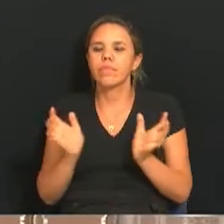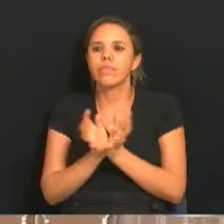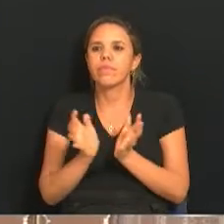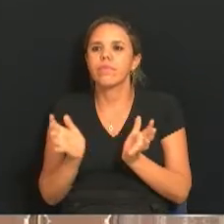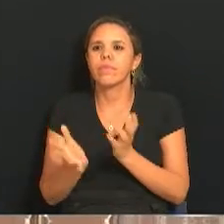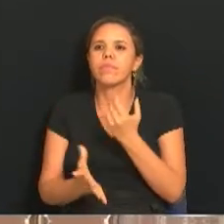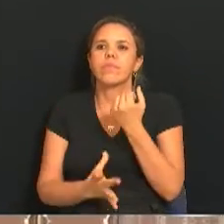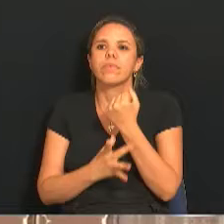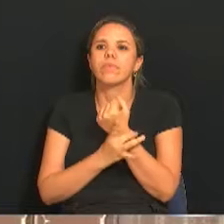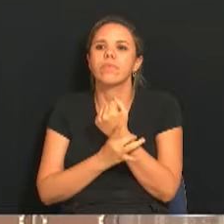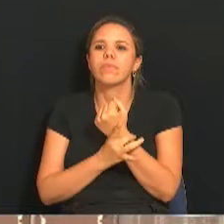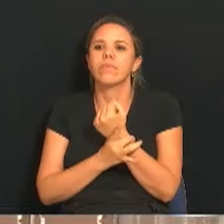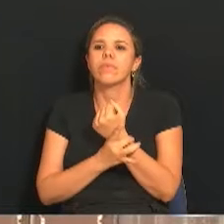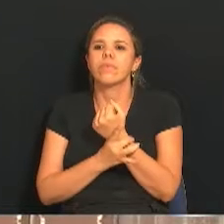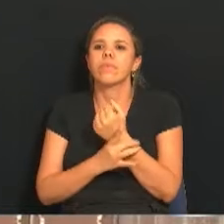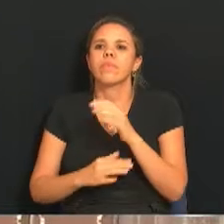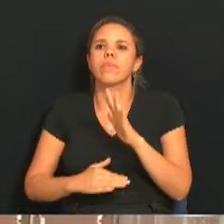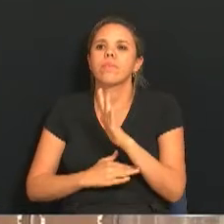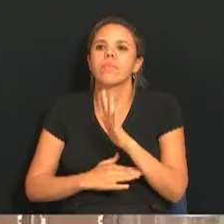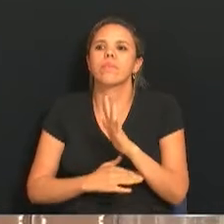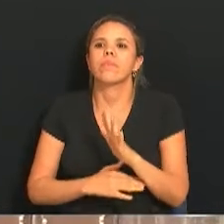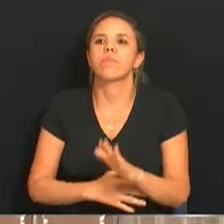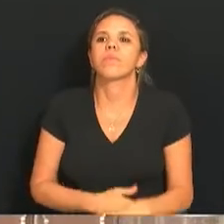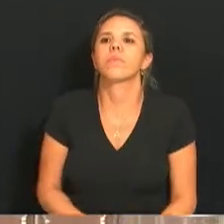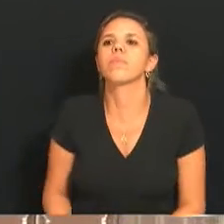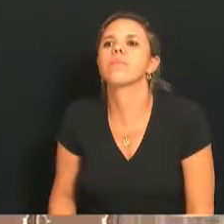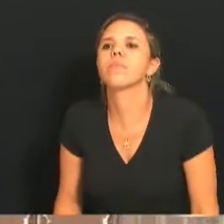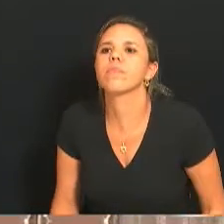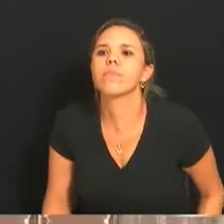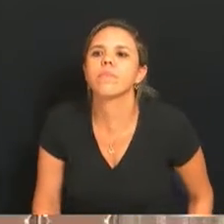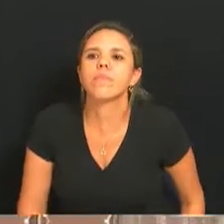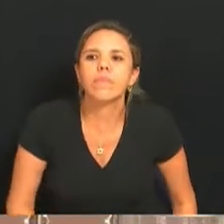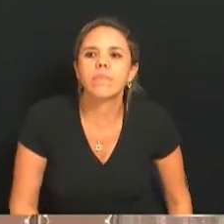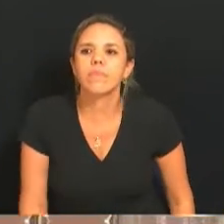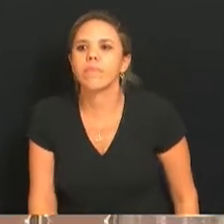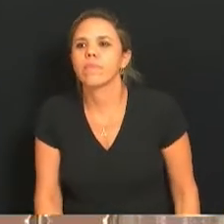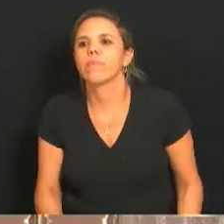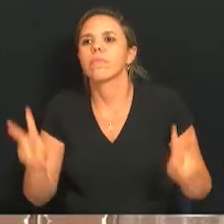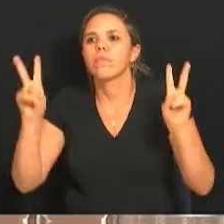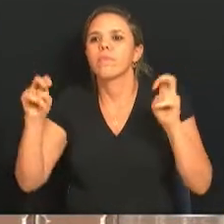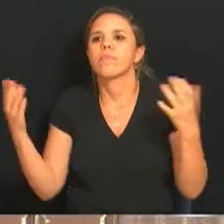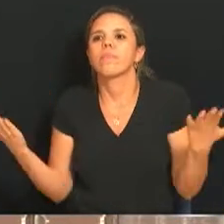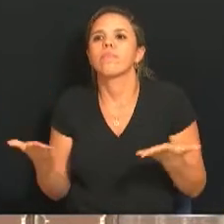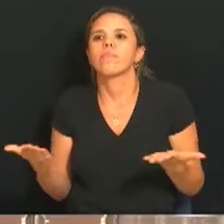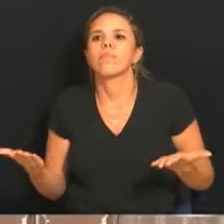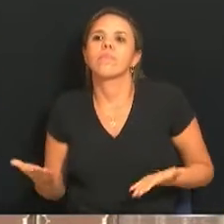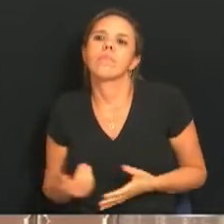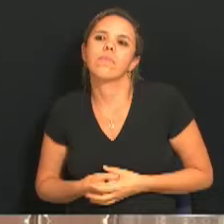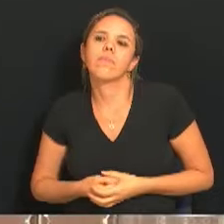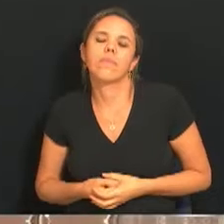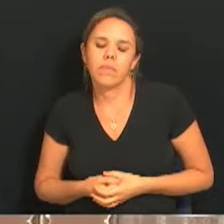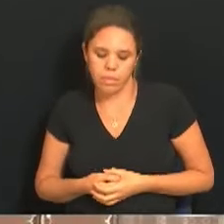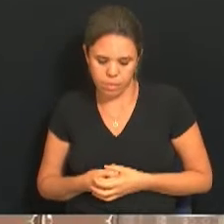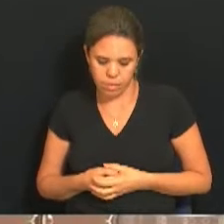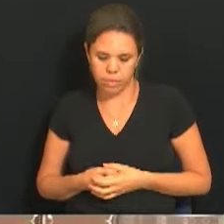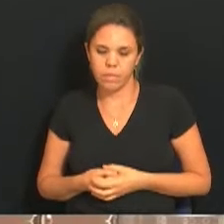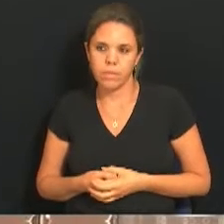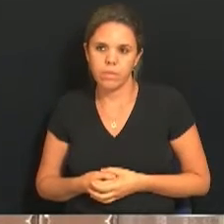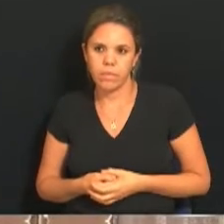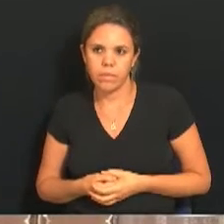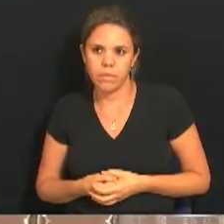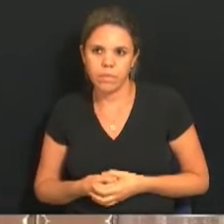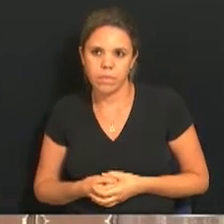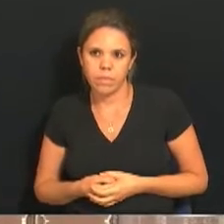Segurança aqui da Câmara Municipal de Campinas. No tema de hoje, nós vamos falar um